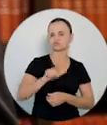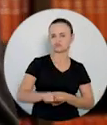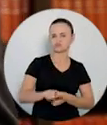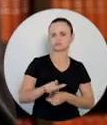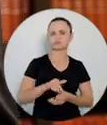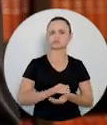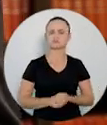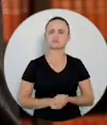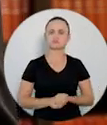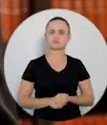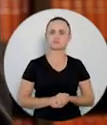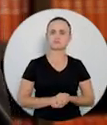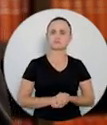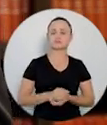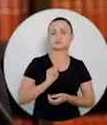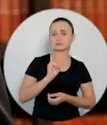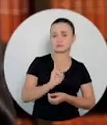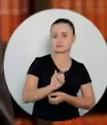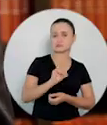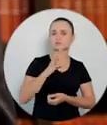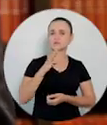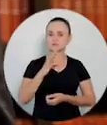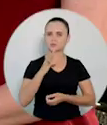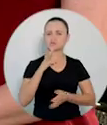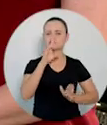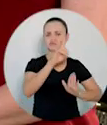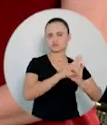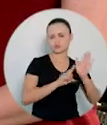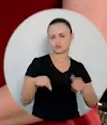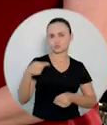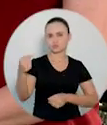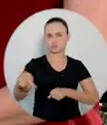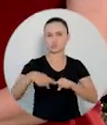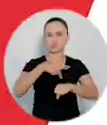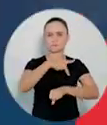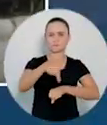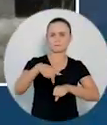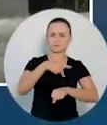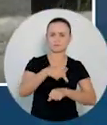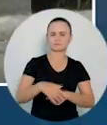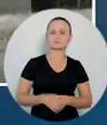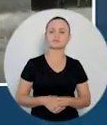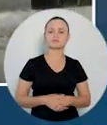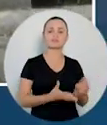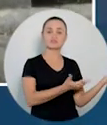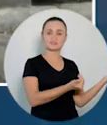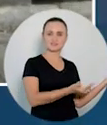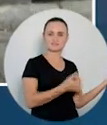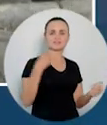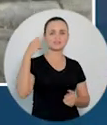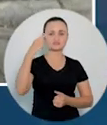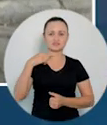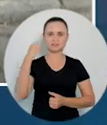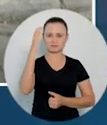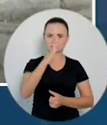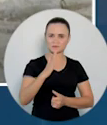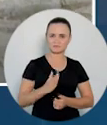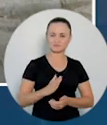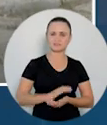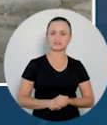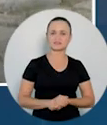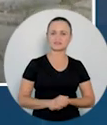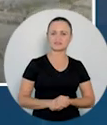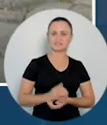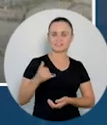conhece o direito de outro país. Eu tô indo para Harvard justamente para conseguir isso. O mais jovem advogado do Brasil, que quando